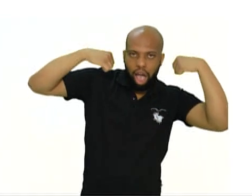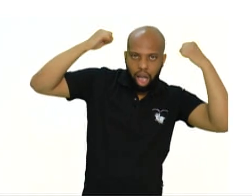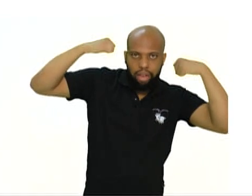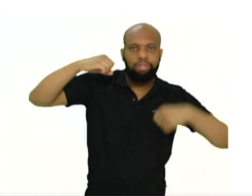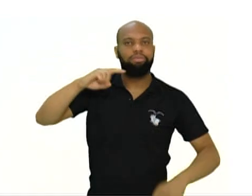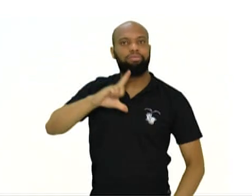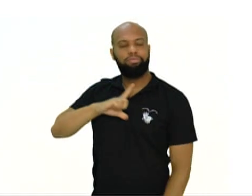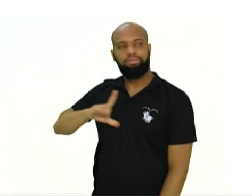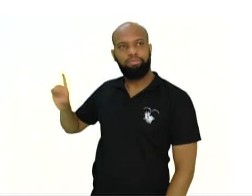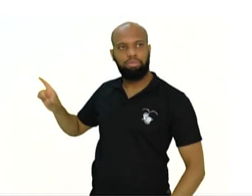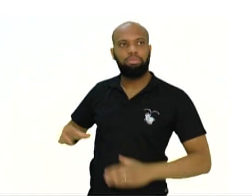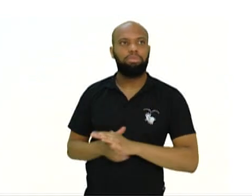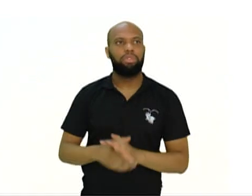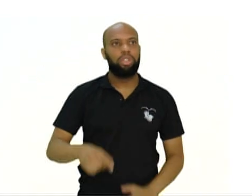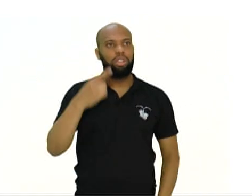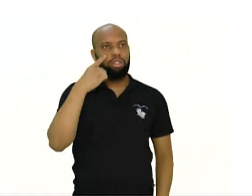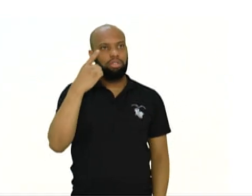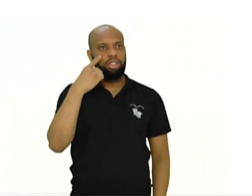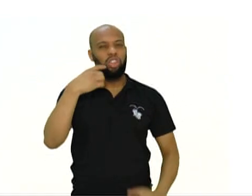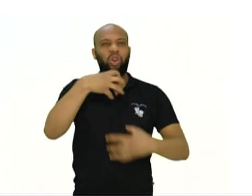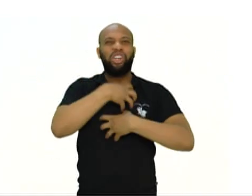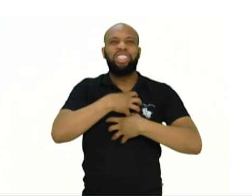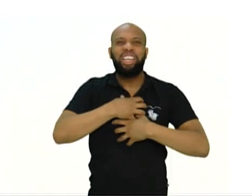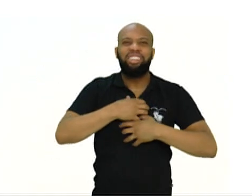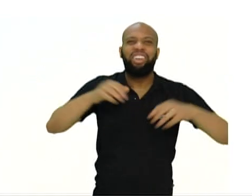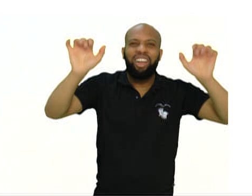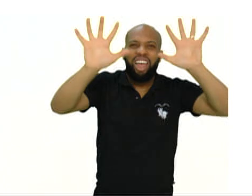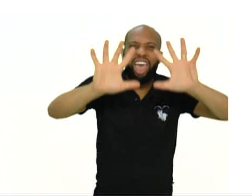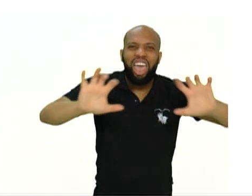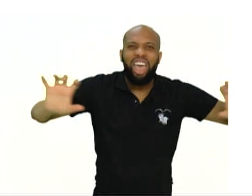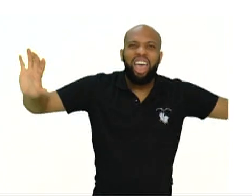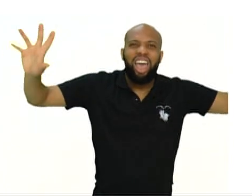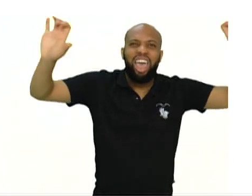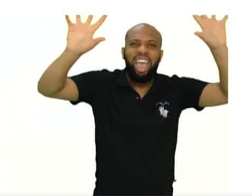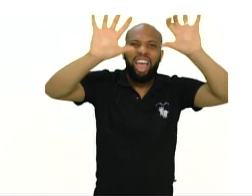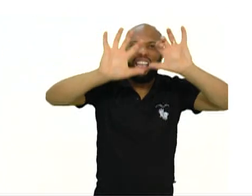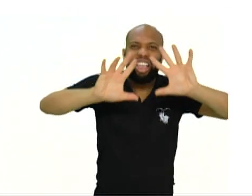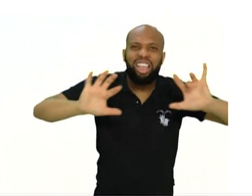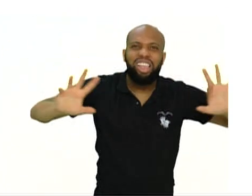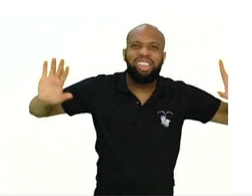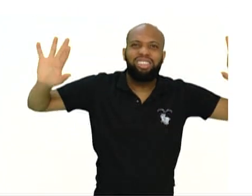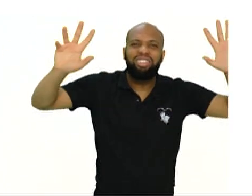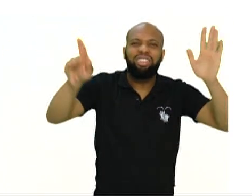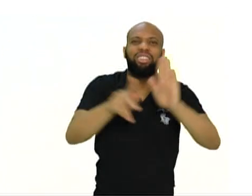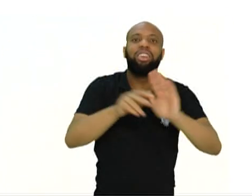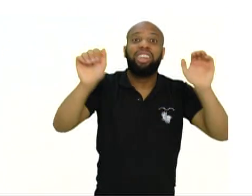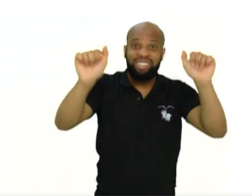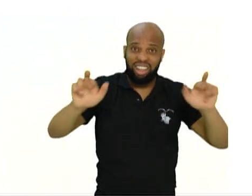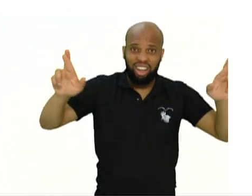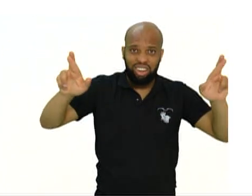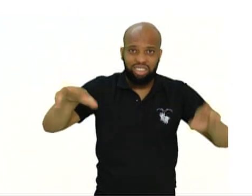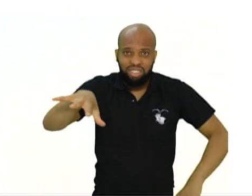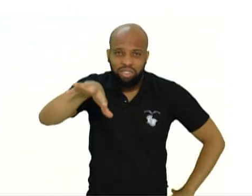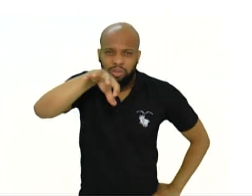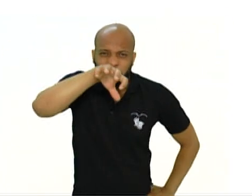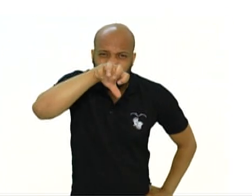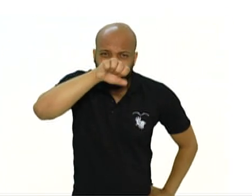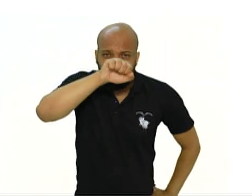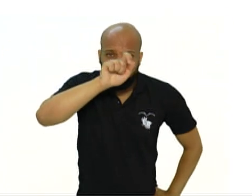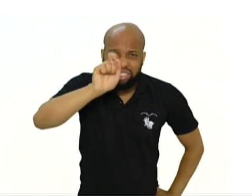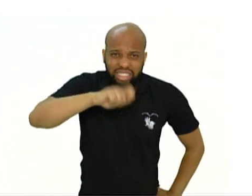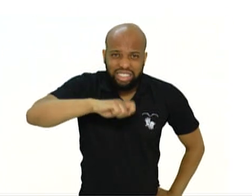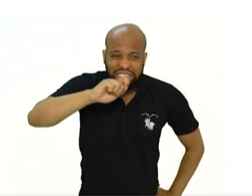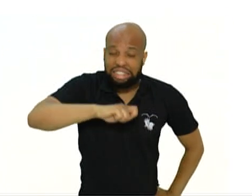Então, olhem, gente, nós podemos observar toda a poluição do ar, né? Então, você respirar nessas